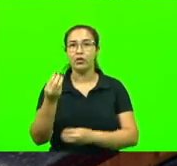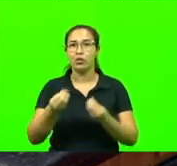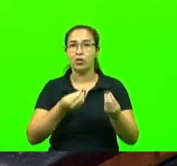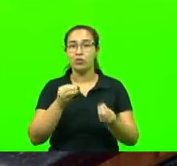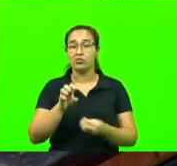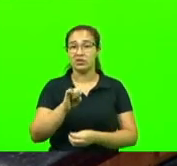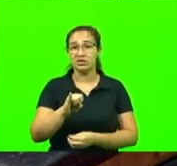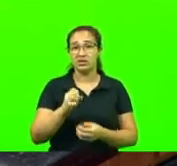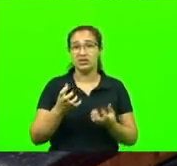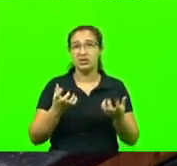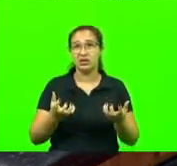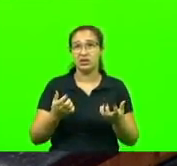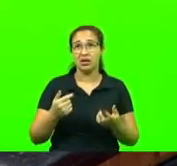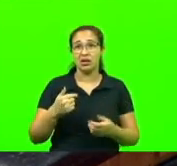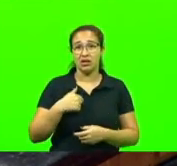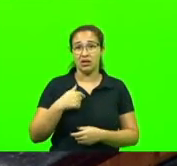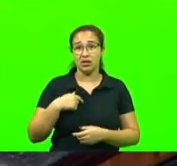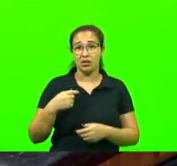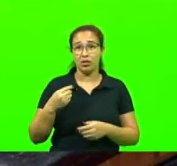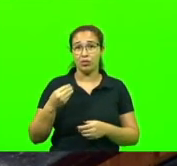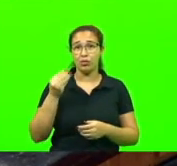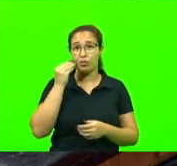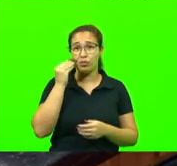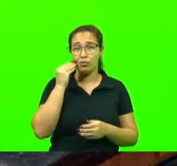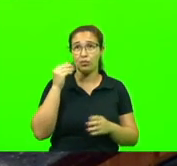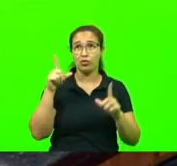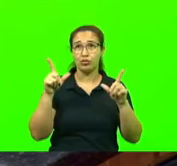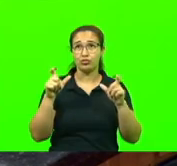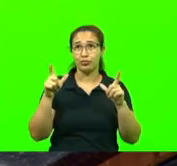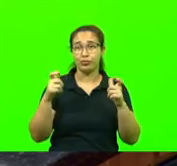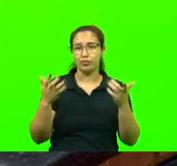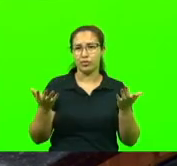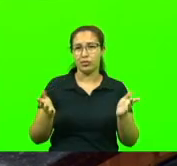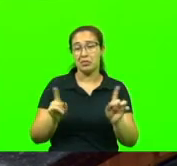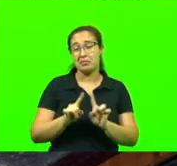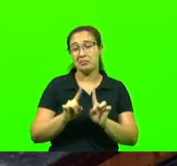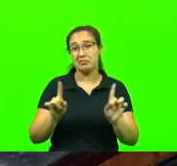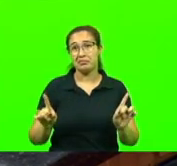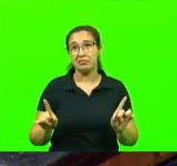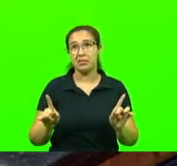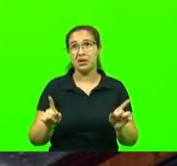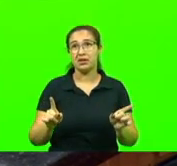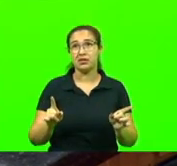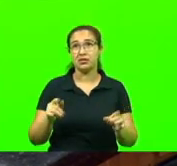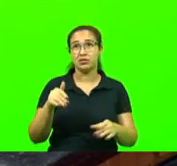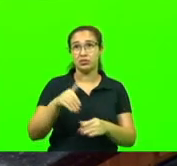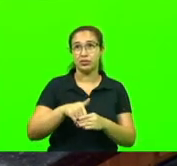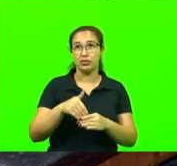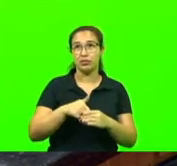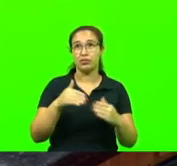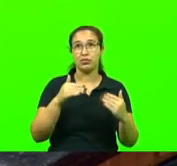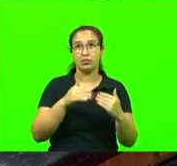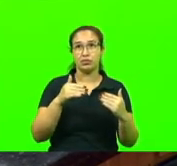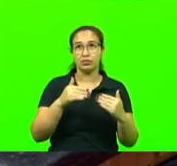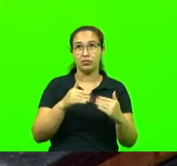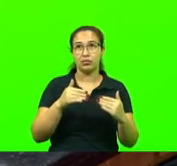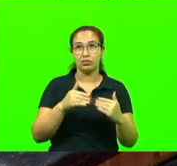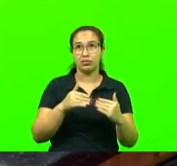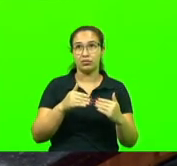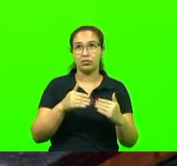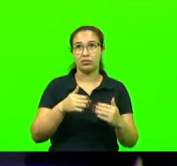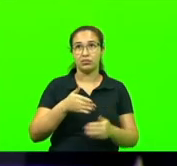quiser, eu também trago as fotos. Agora aqui não tenho, mas voto a favor, claro. Quanto mais,